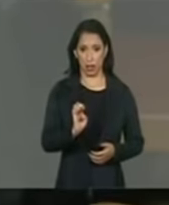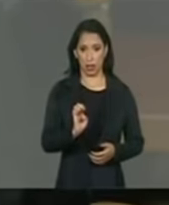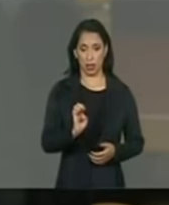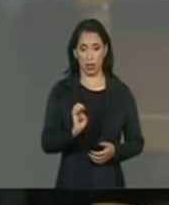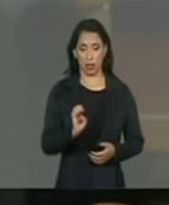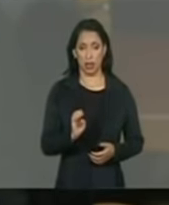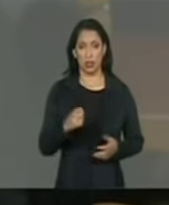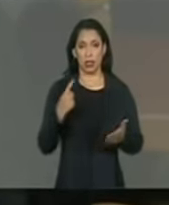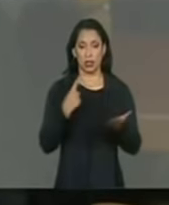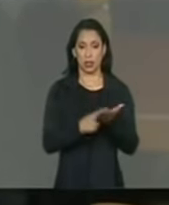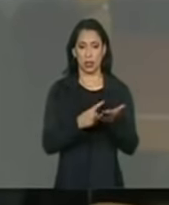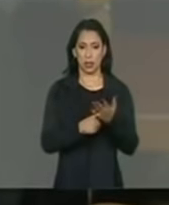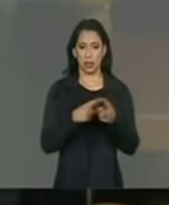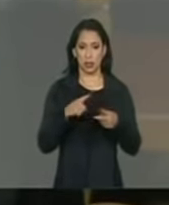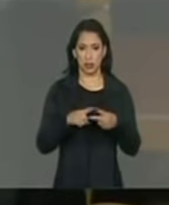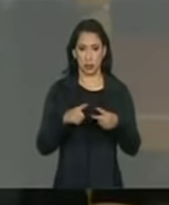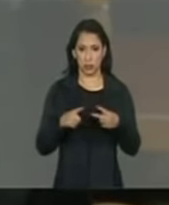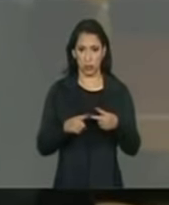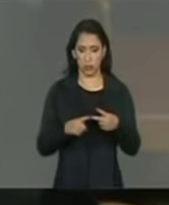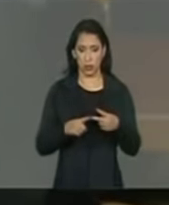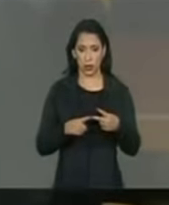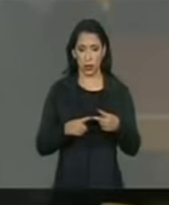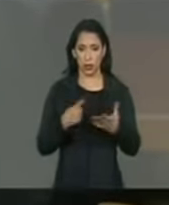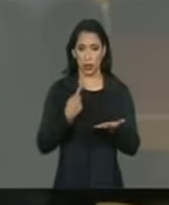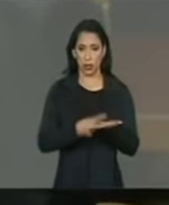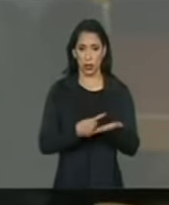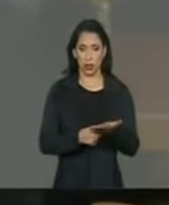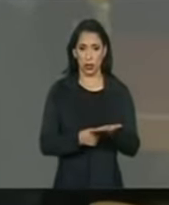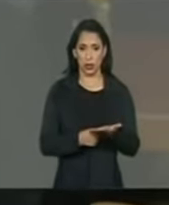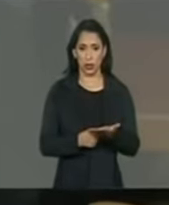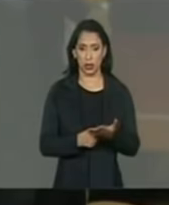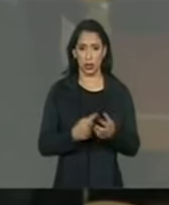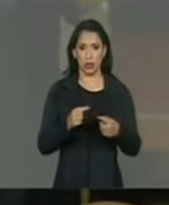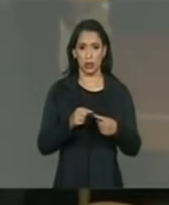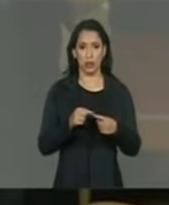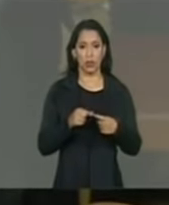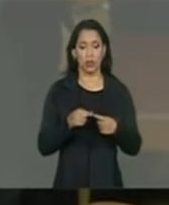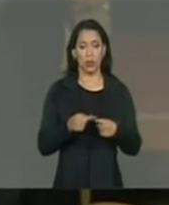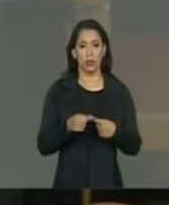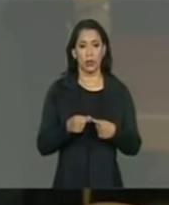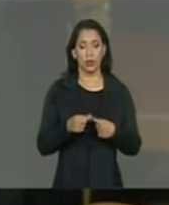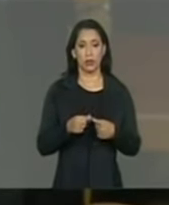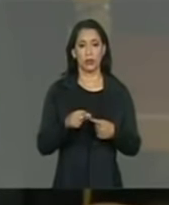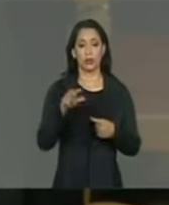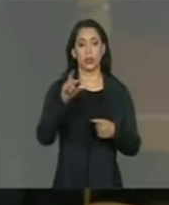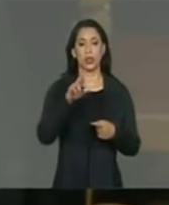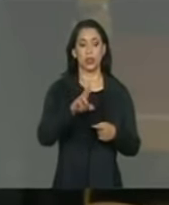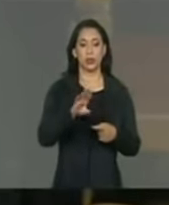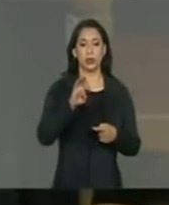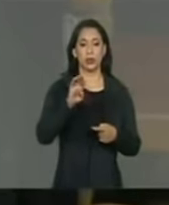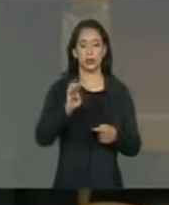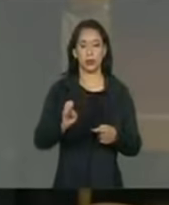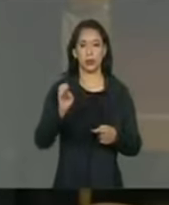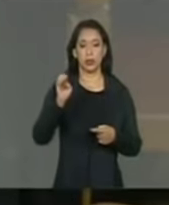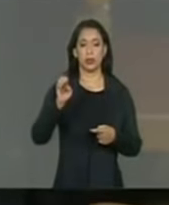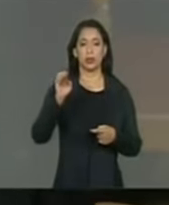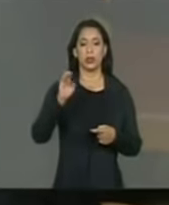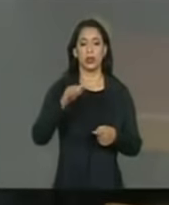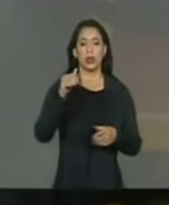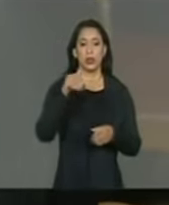dois acórdãos em particular não foi o resp recurso especial eleitoral e outro foi um recurso ordinário